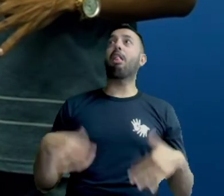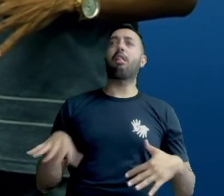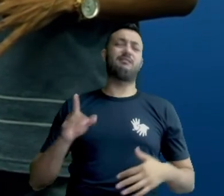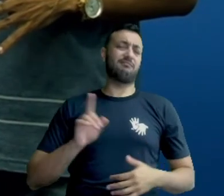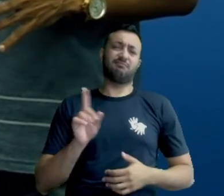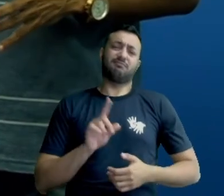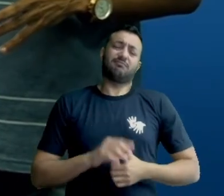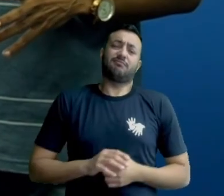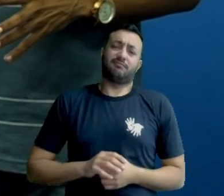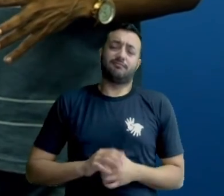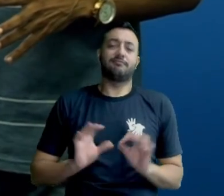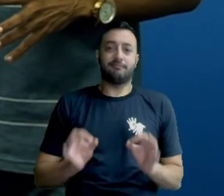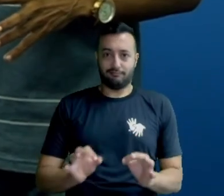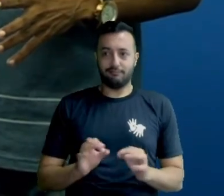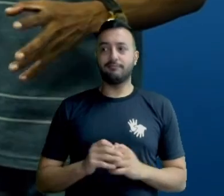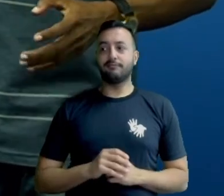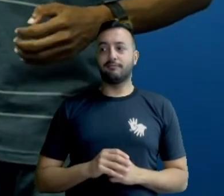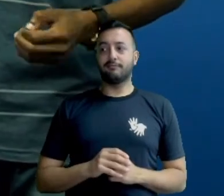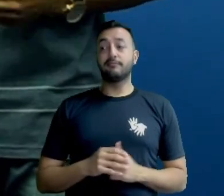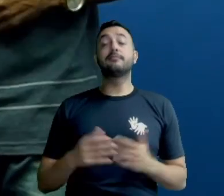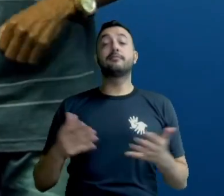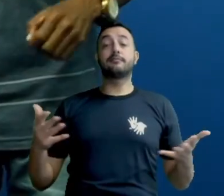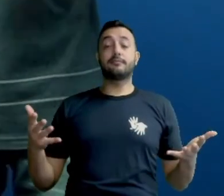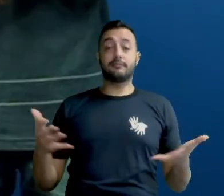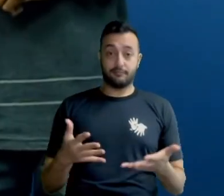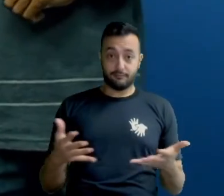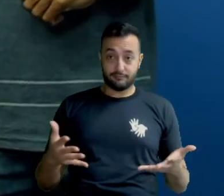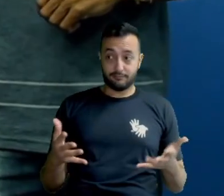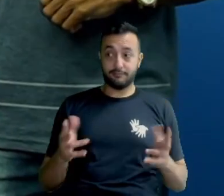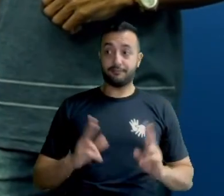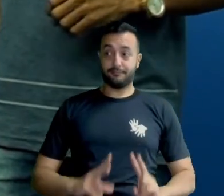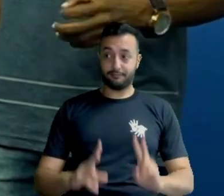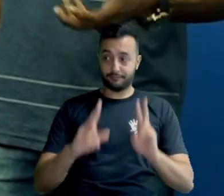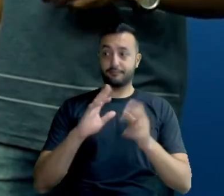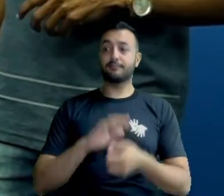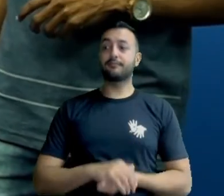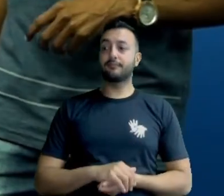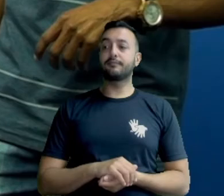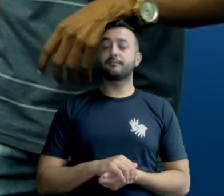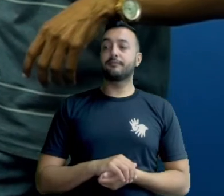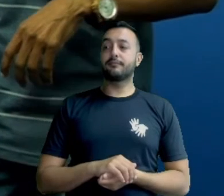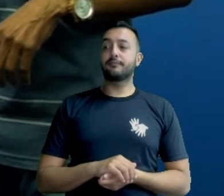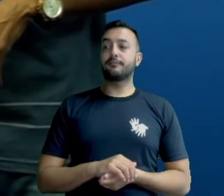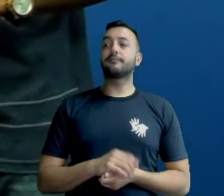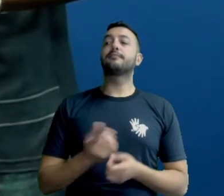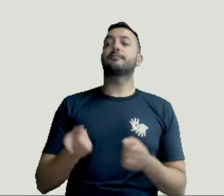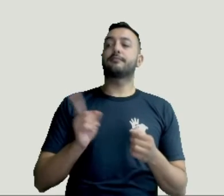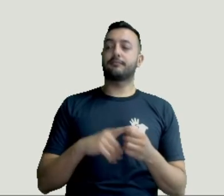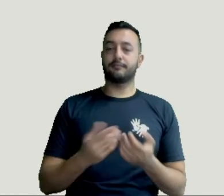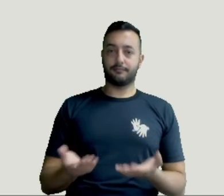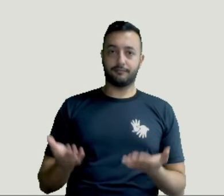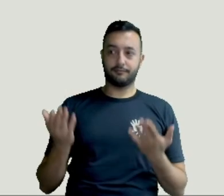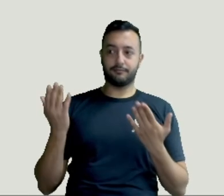aí. Tá certo? Agora vamos dar continuidade. Volta aqui para o slide